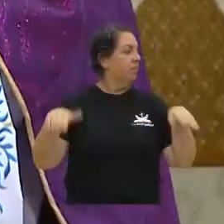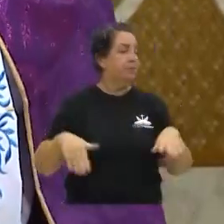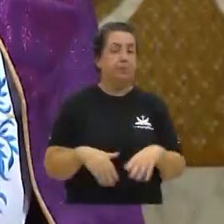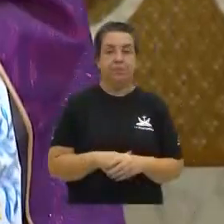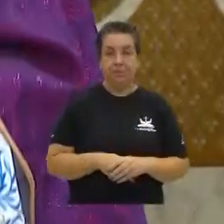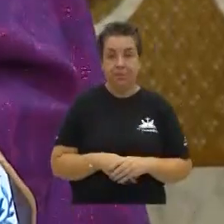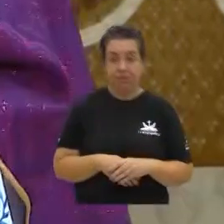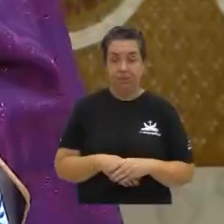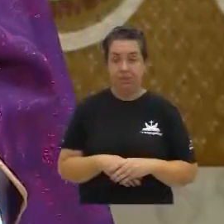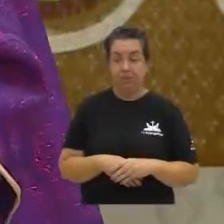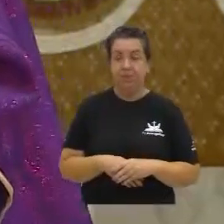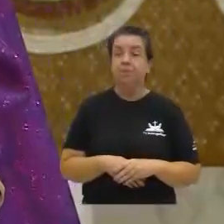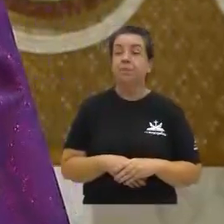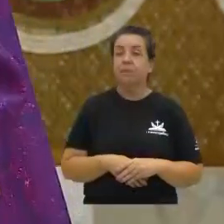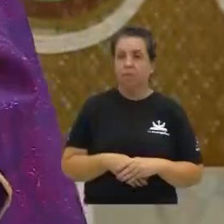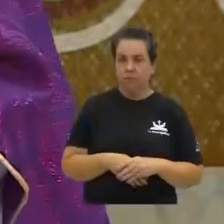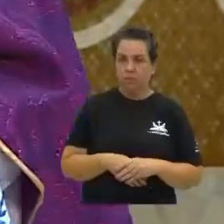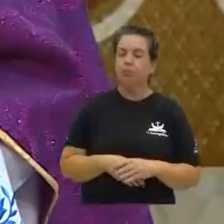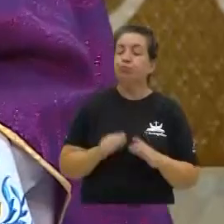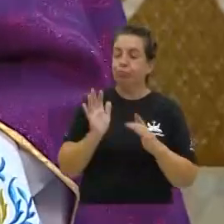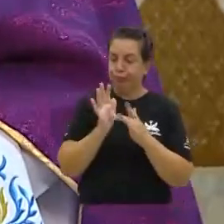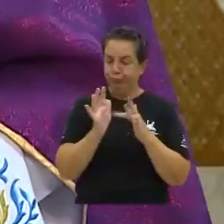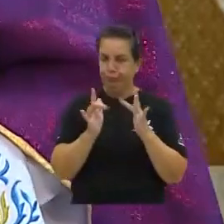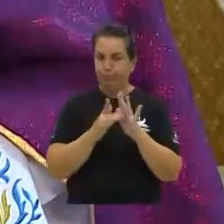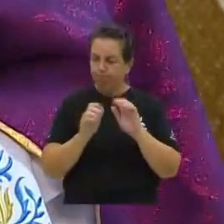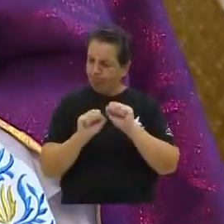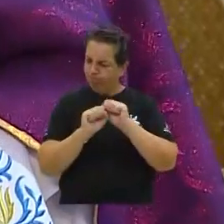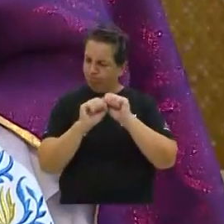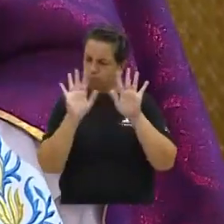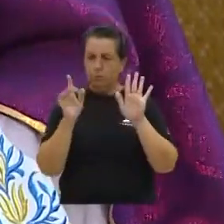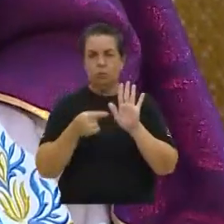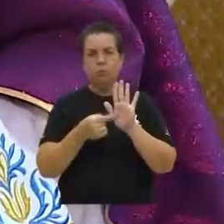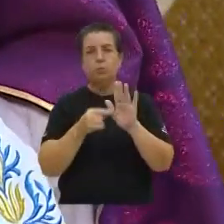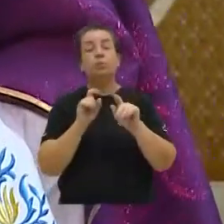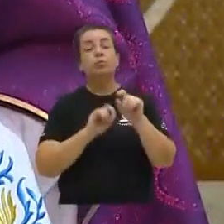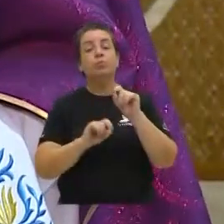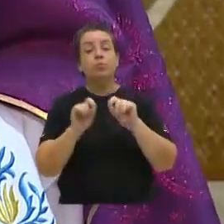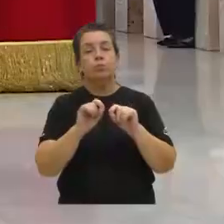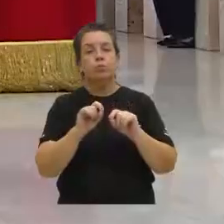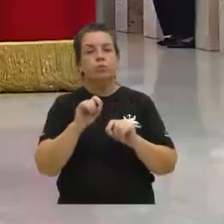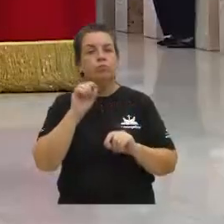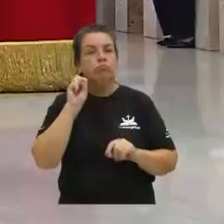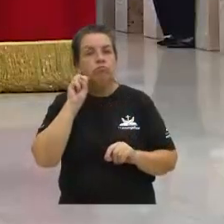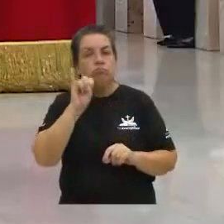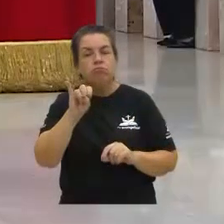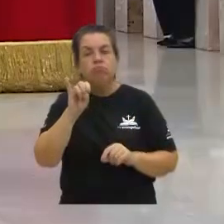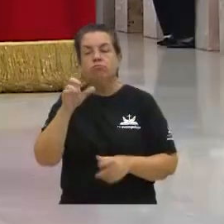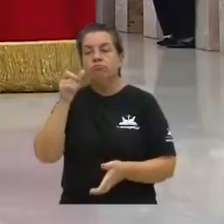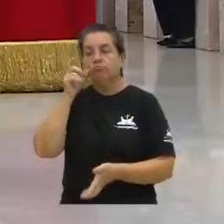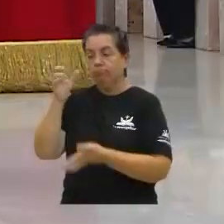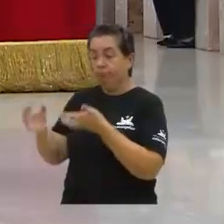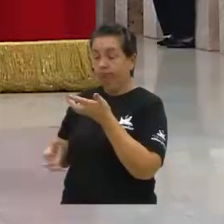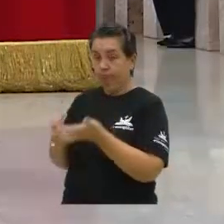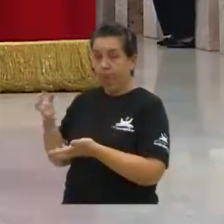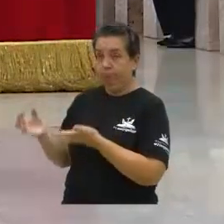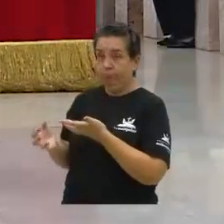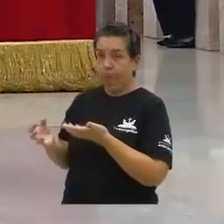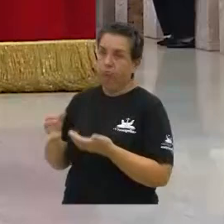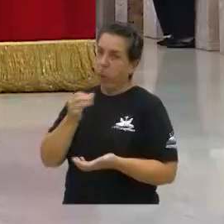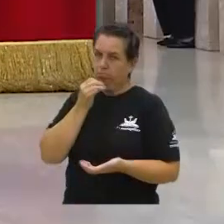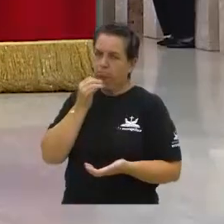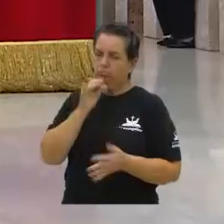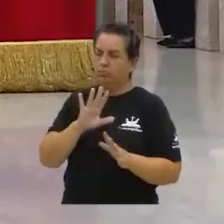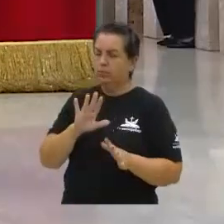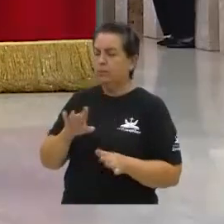Nosso Senhor deixa claro isso, até dizendo: se Satanás, porque Ele está dando um exemplo, ora,